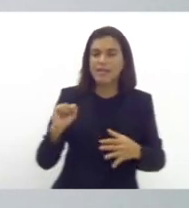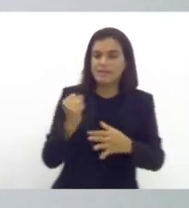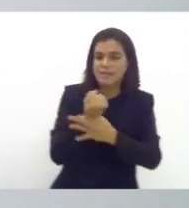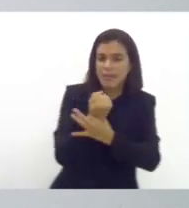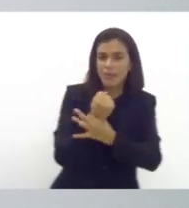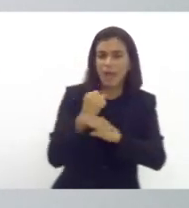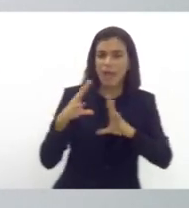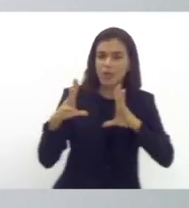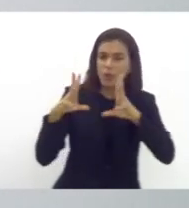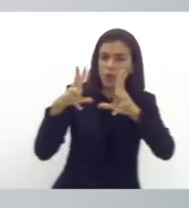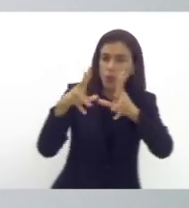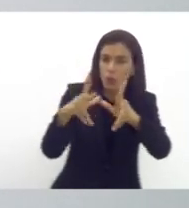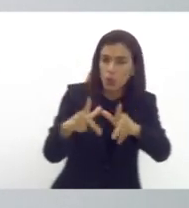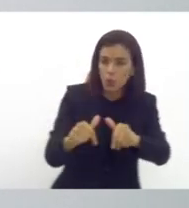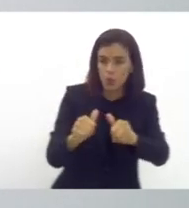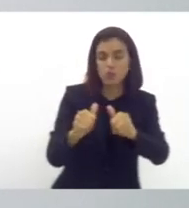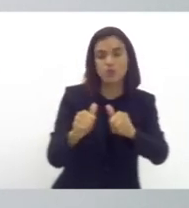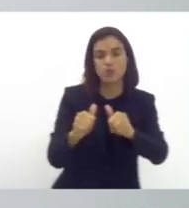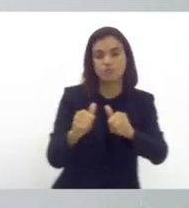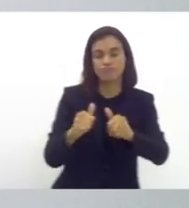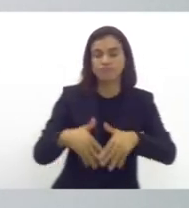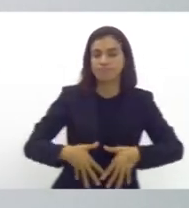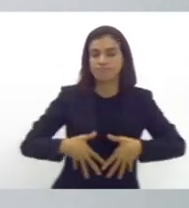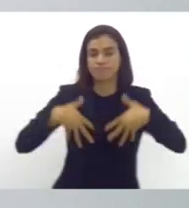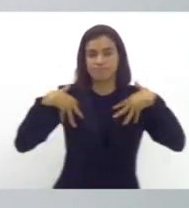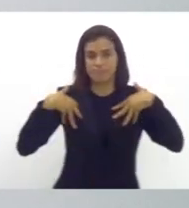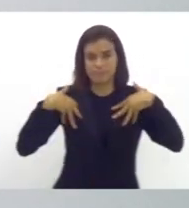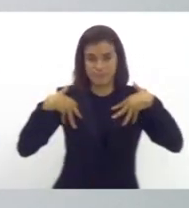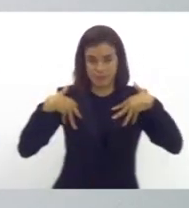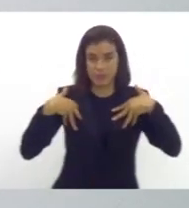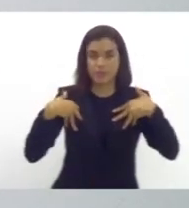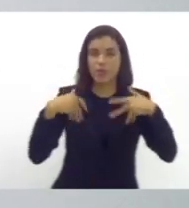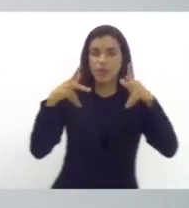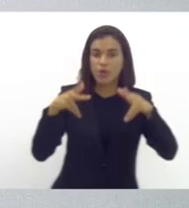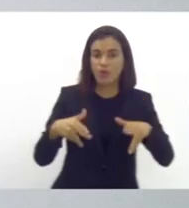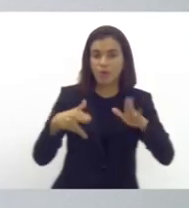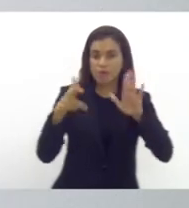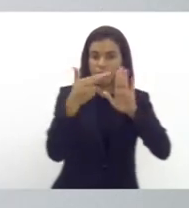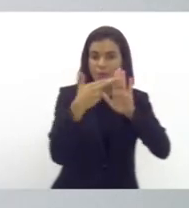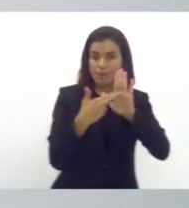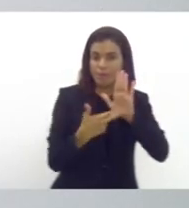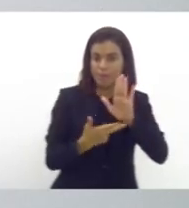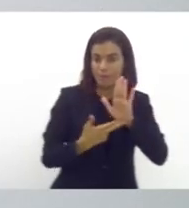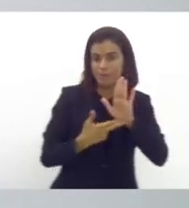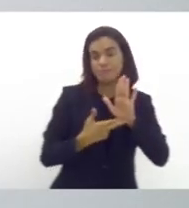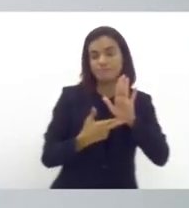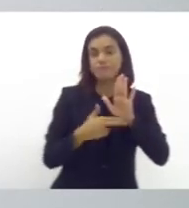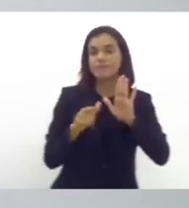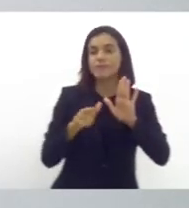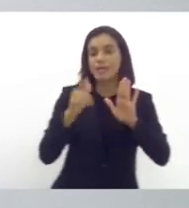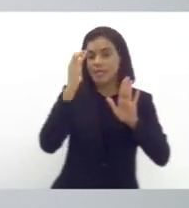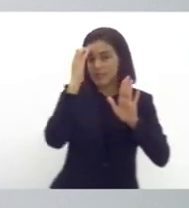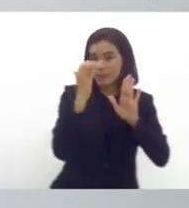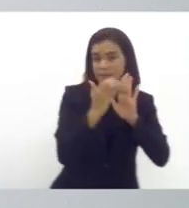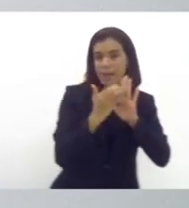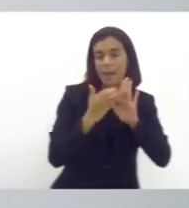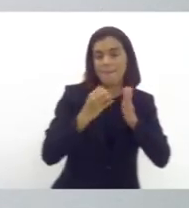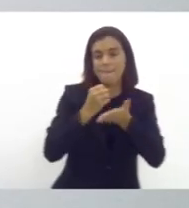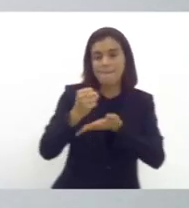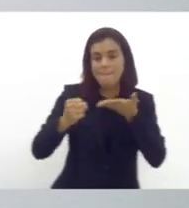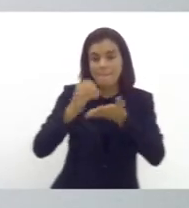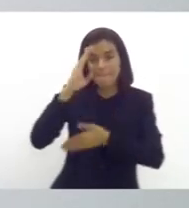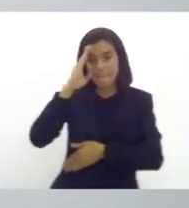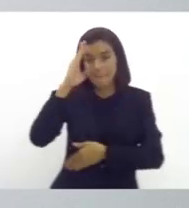a todos existência digna conforme os ditames da justiça social observados alguns princípios dentre